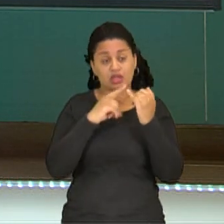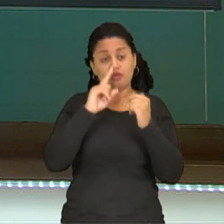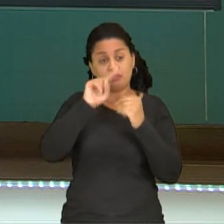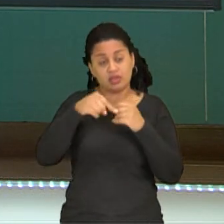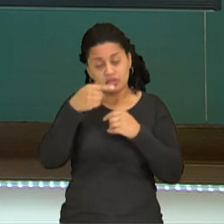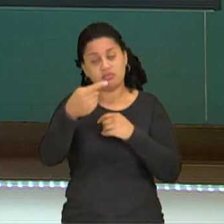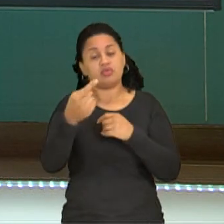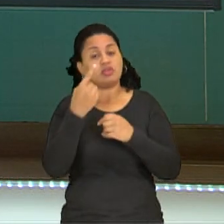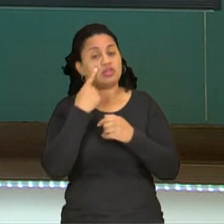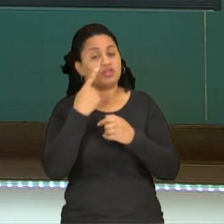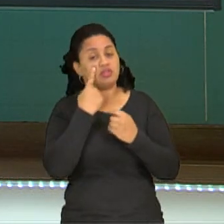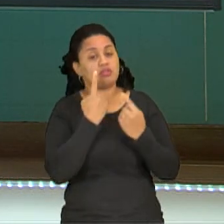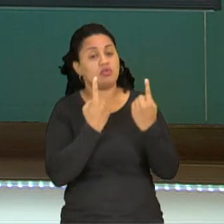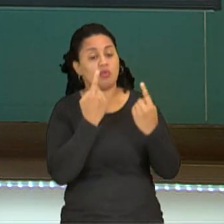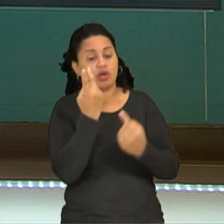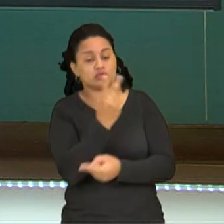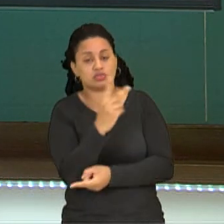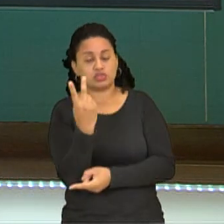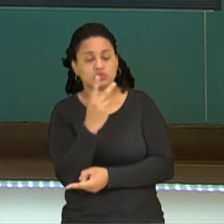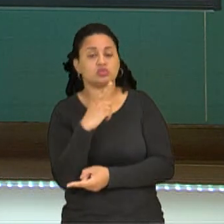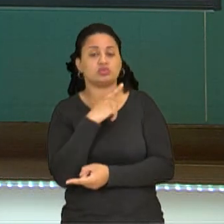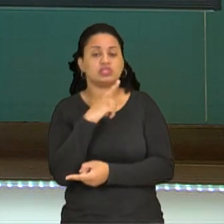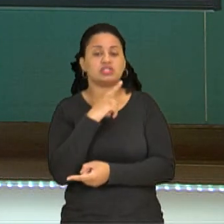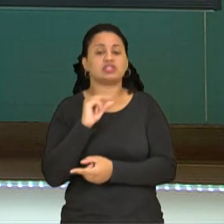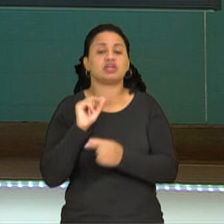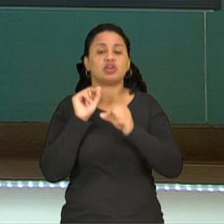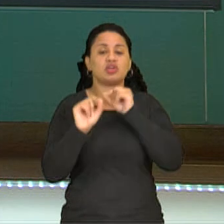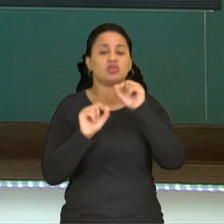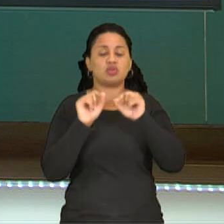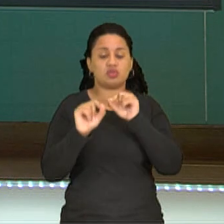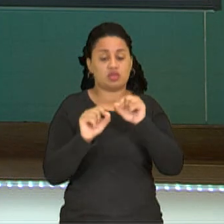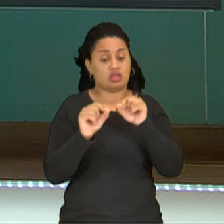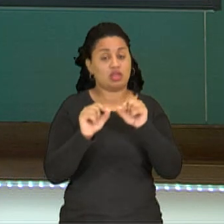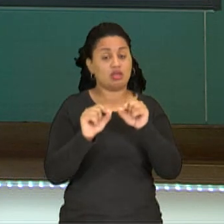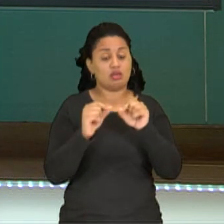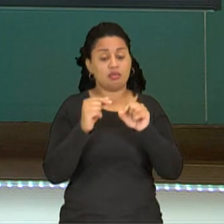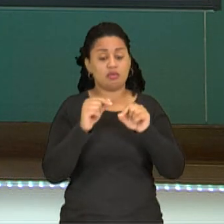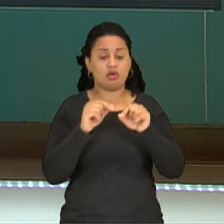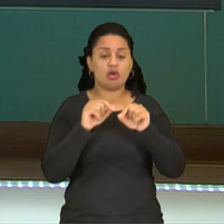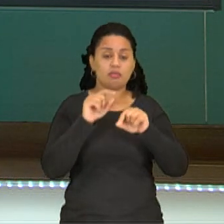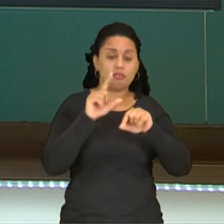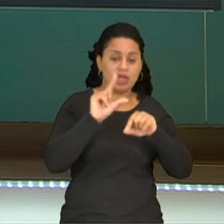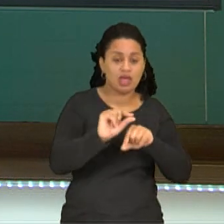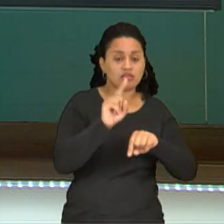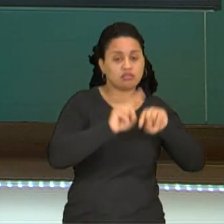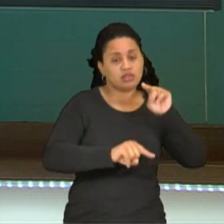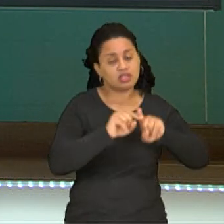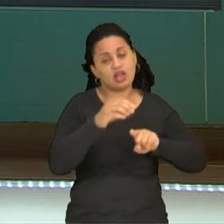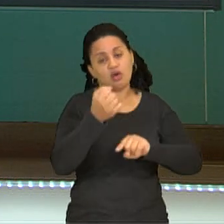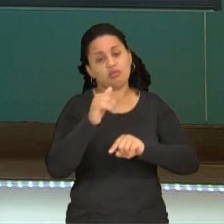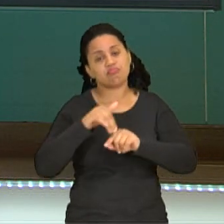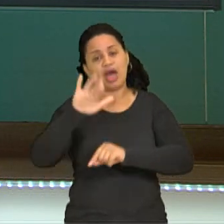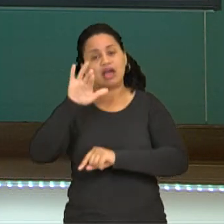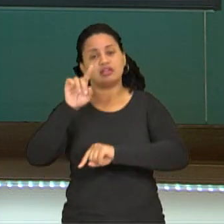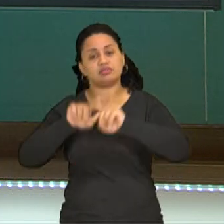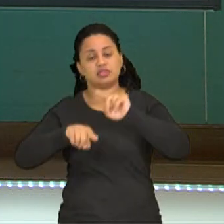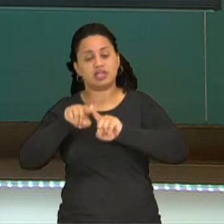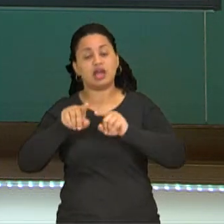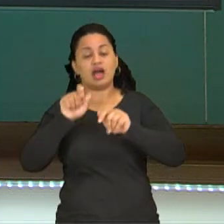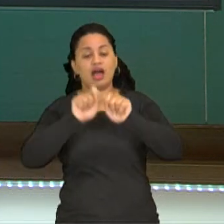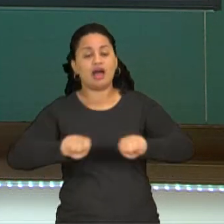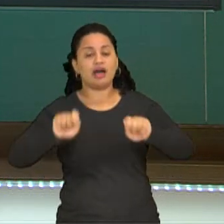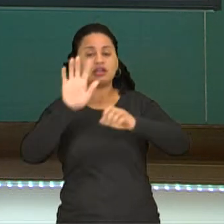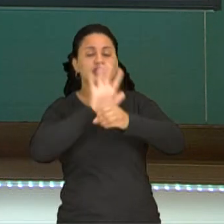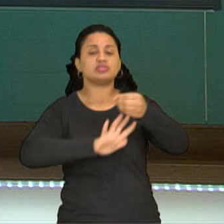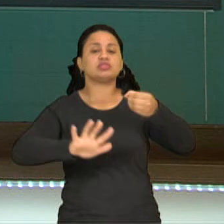depois definir qual das 2 latas vai utilizar menos material, ou seja, a área total, qual que